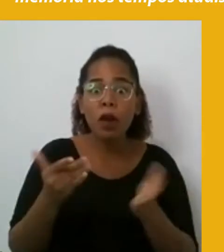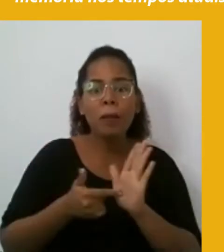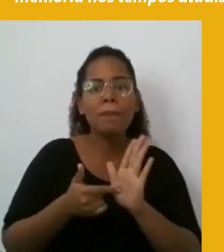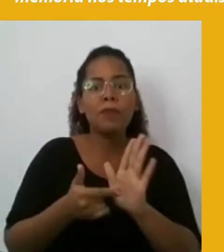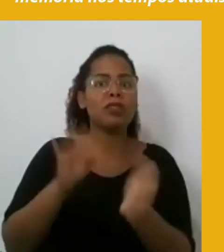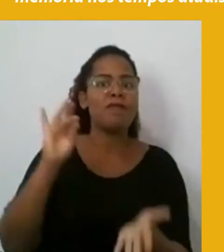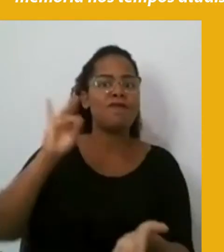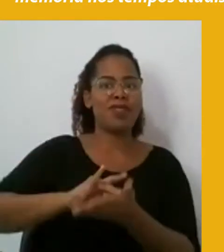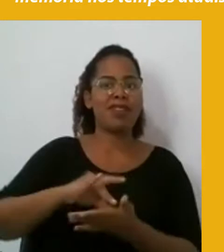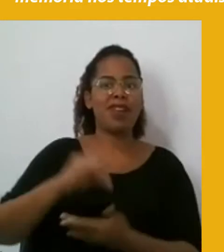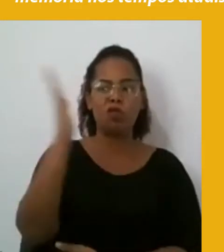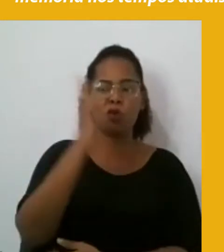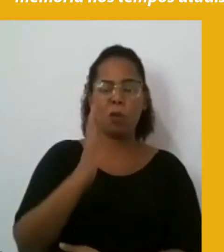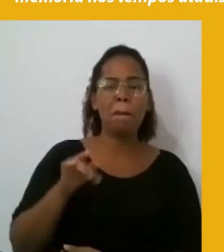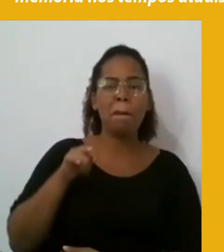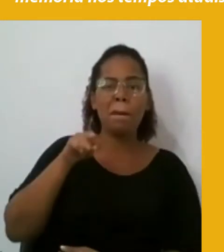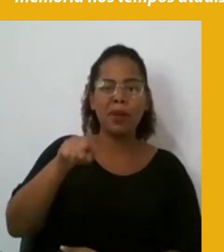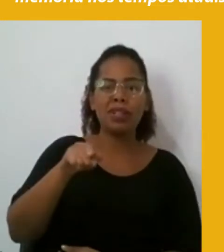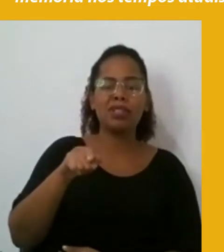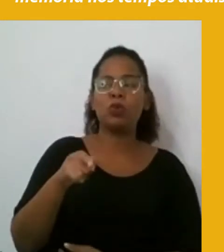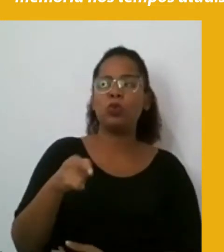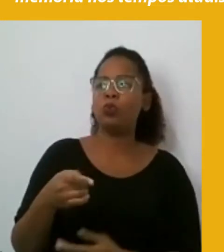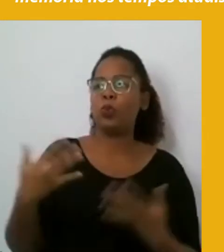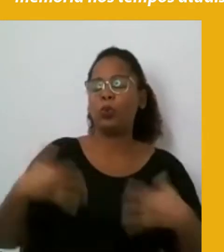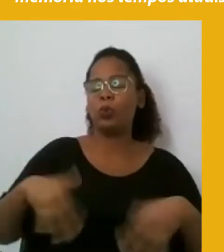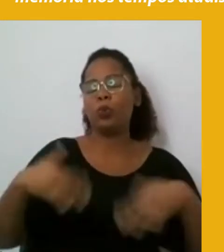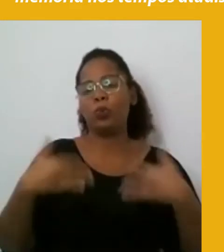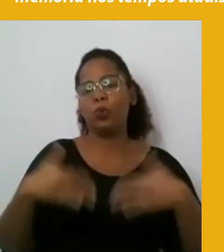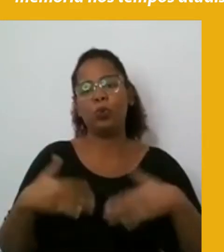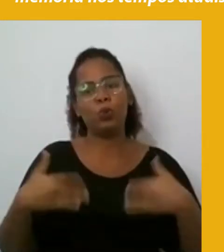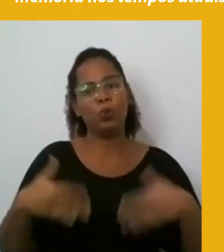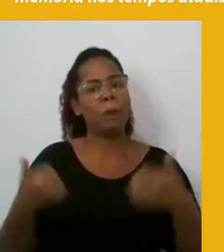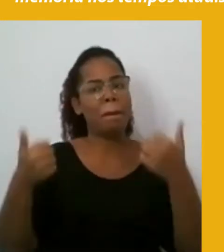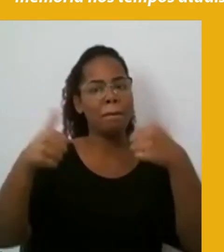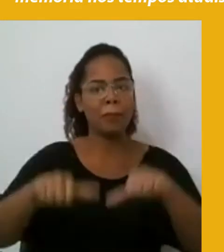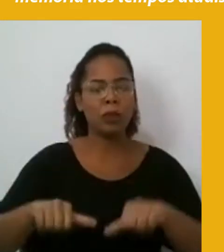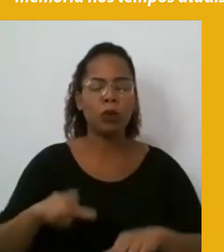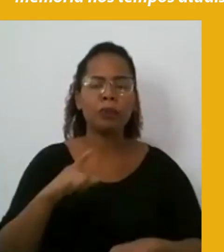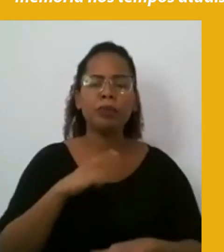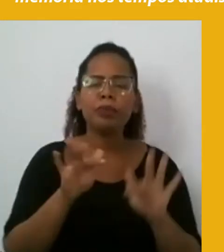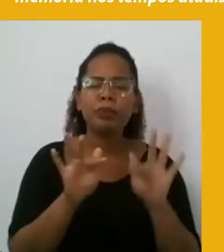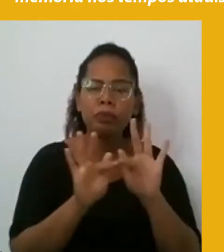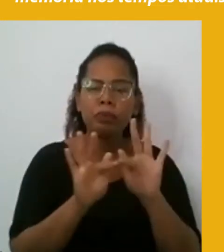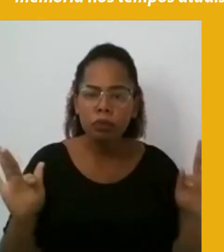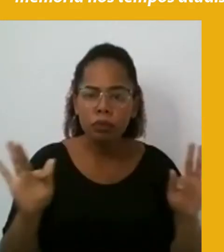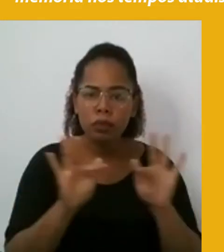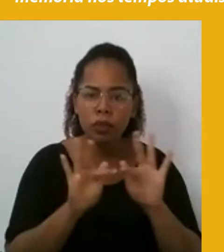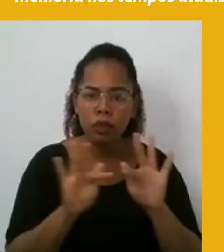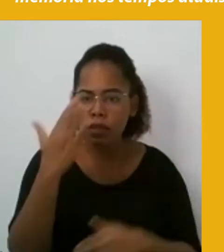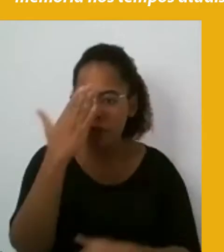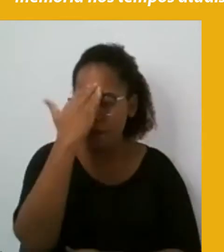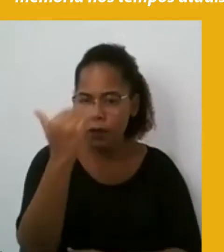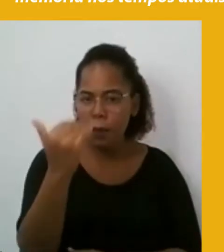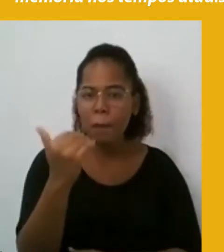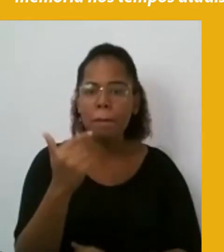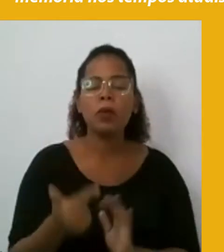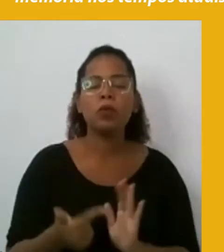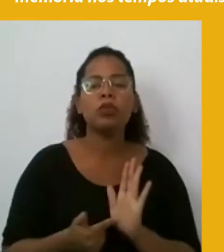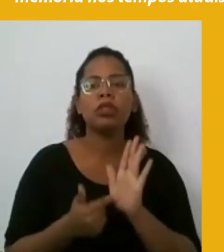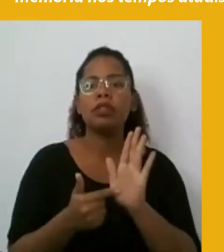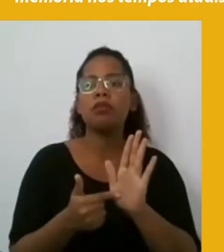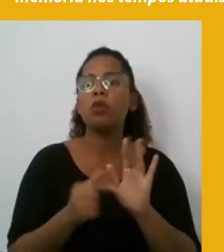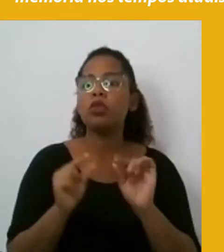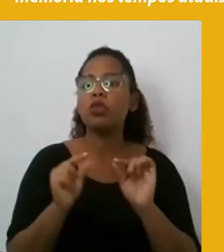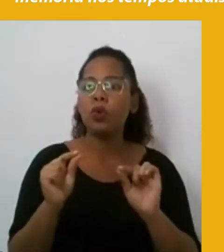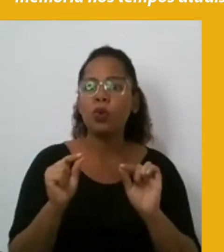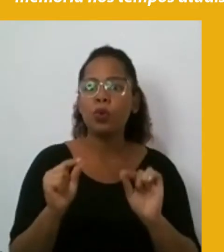aí, eu que tenho aqui uma frase que guardo muito, considerado assim, um dos momentos assim, mais